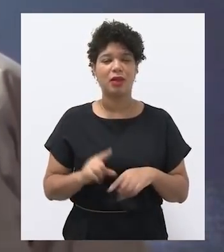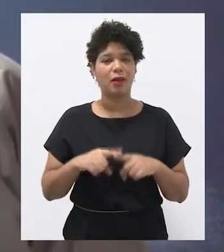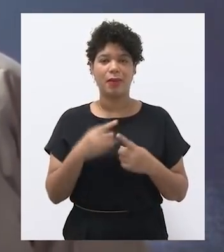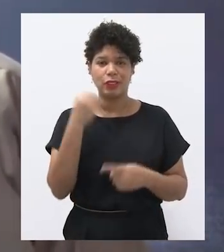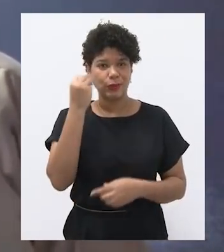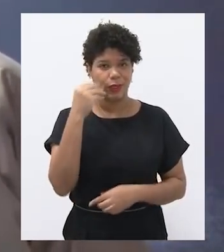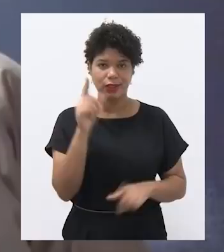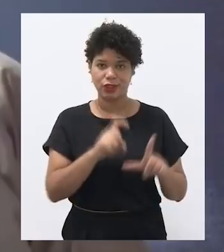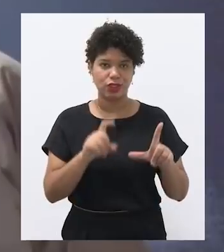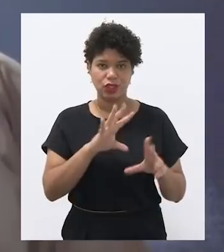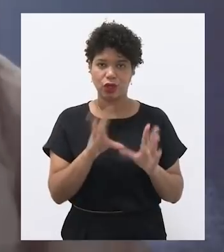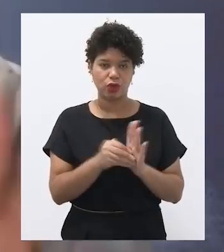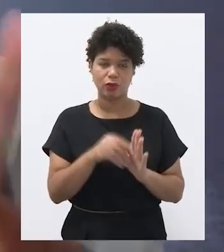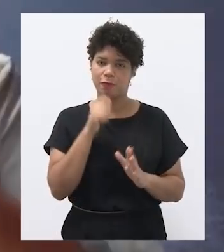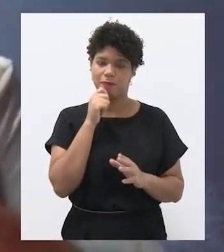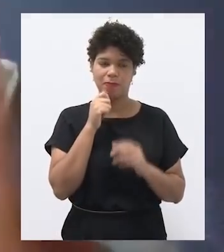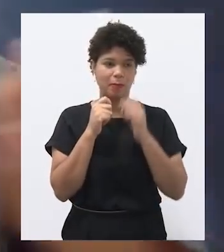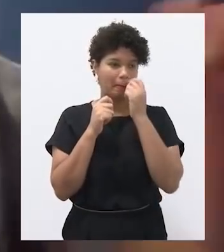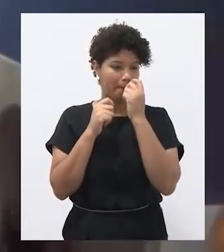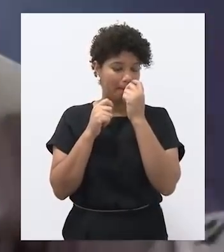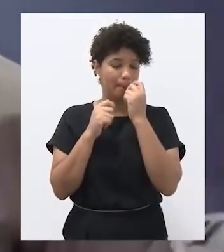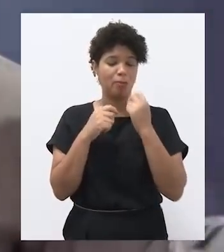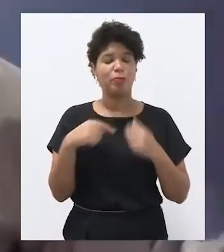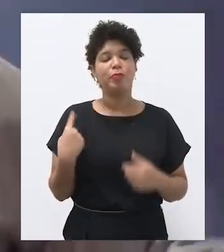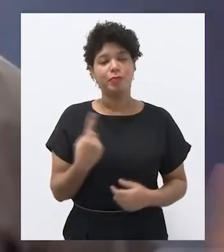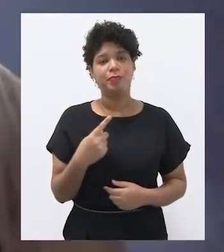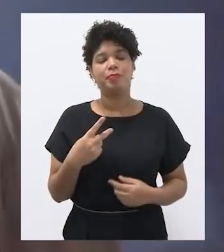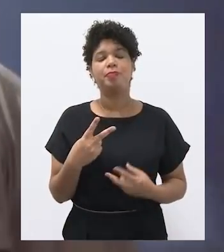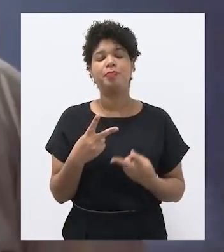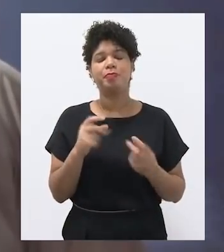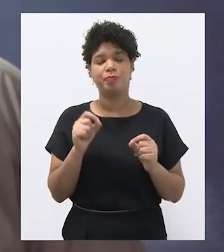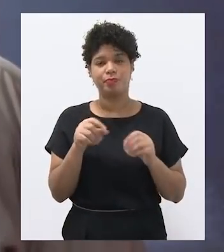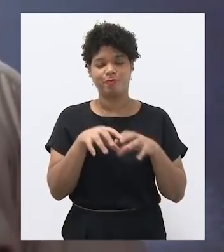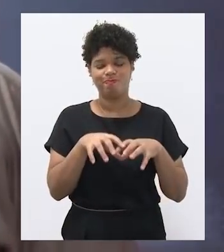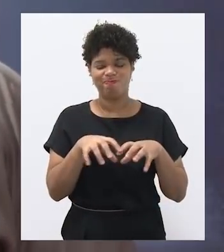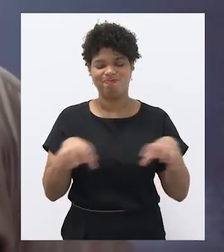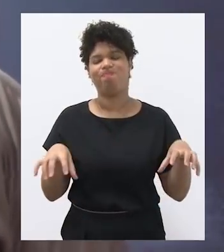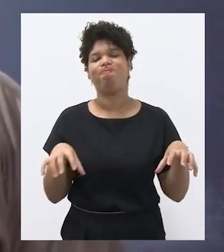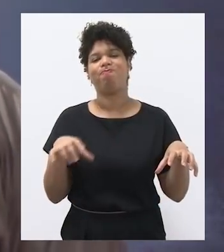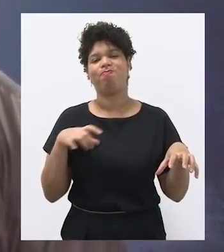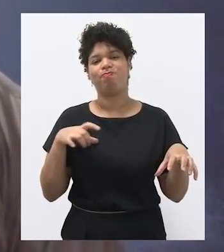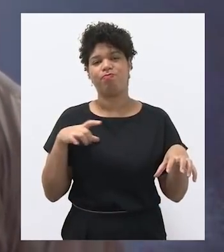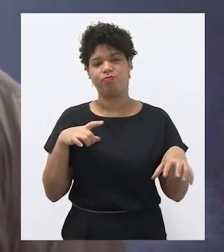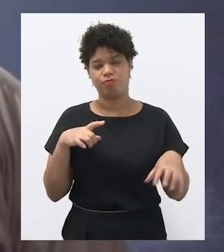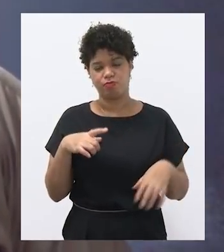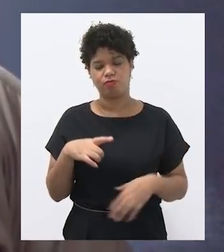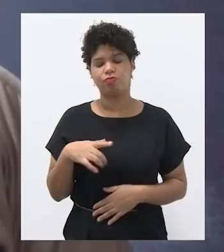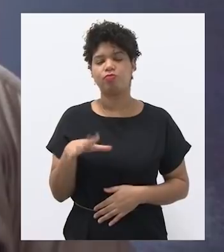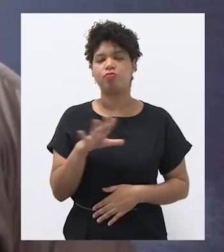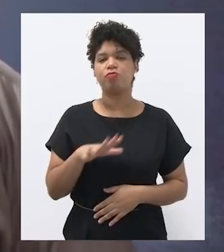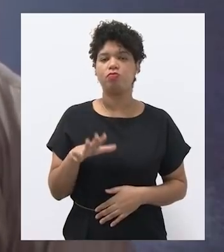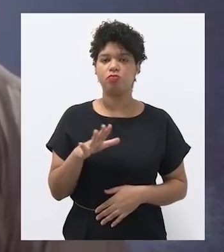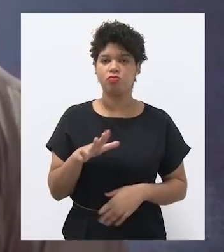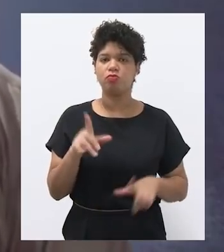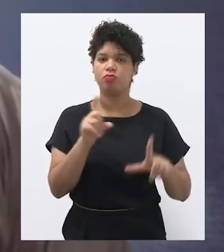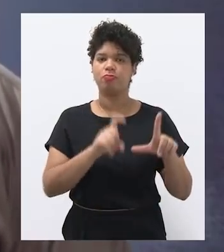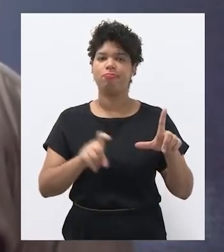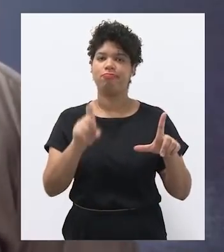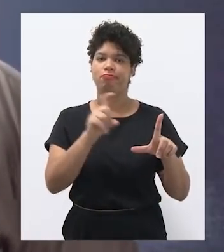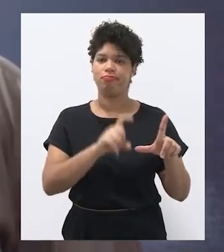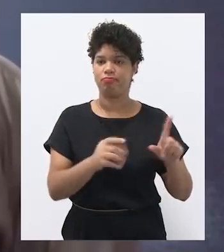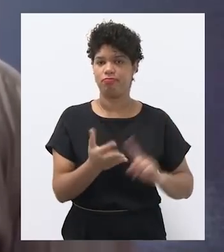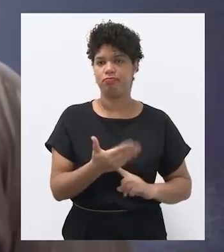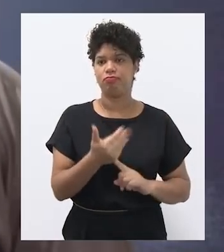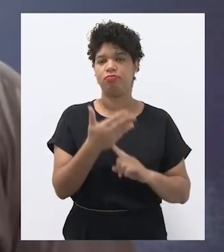experiência digital completa. A gente ainda tem uma desigualdade muito acentuada do ponto de vista da digitalização. O Brasil é um país